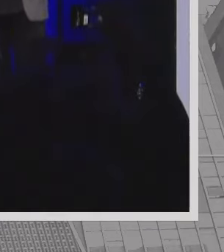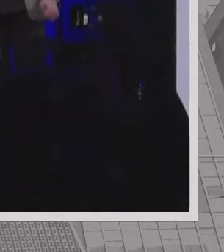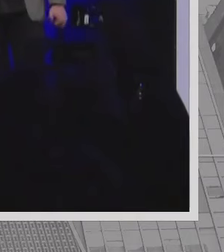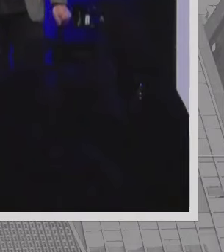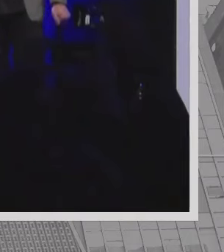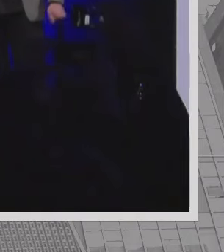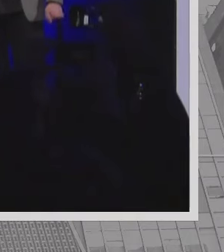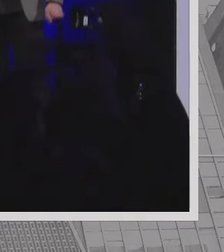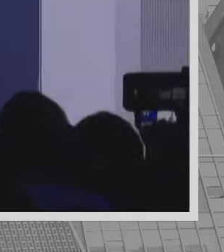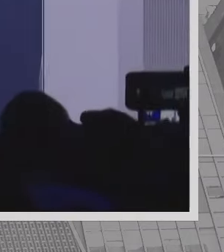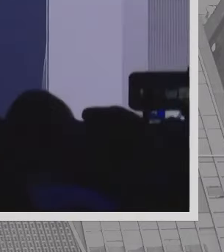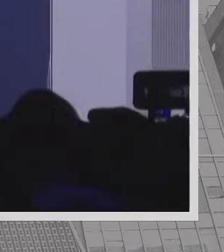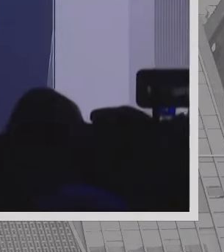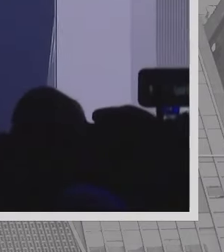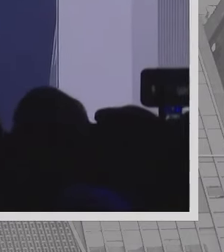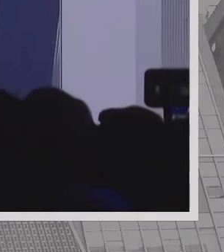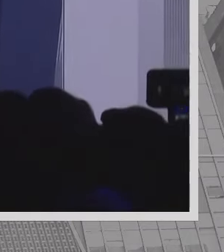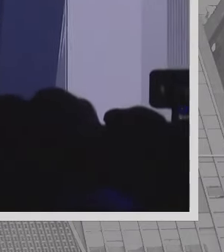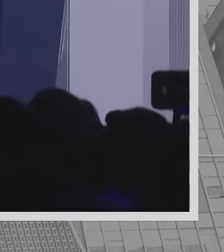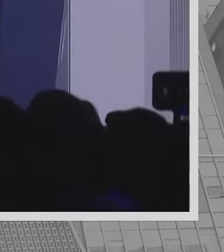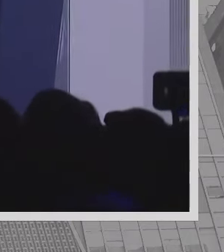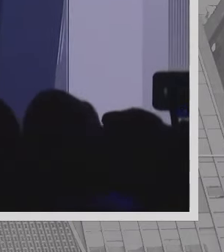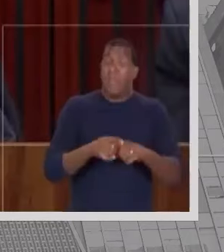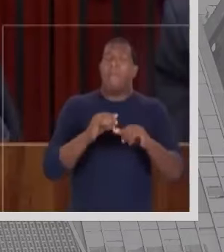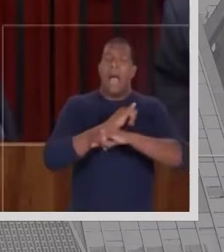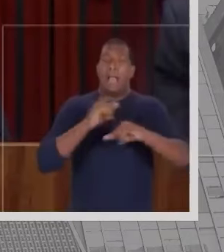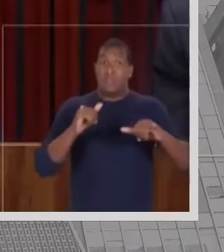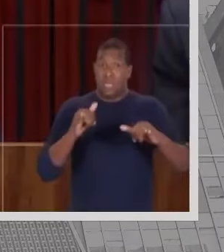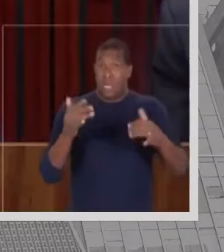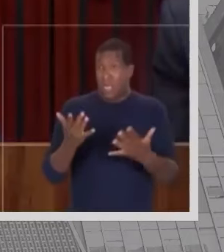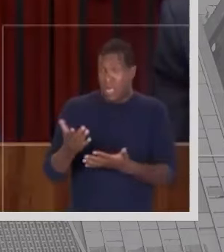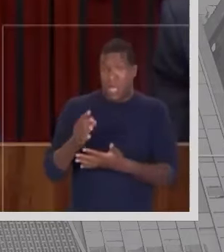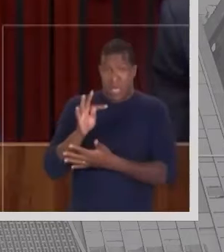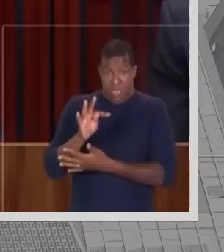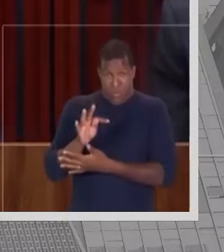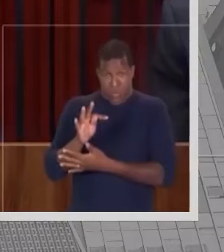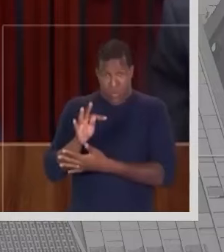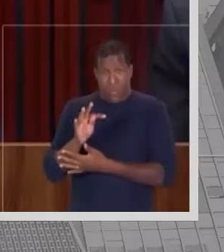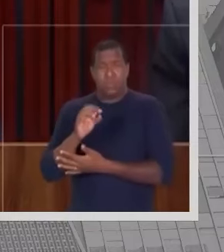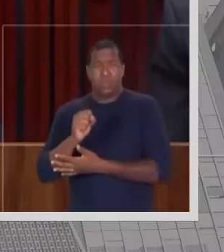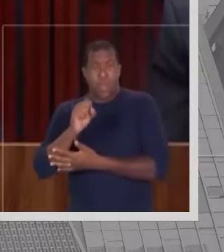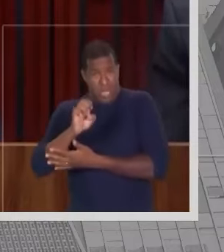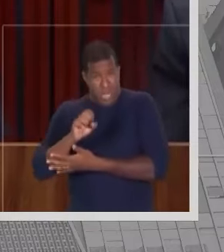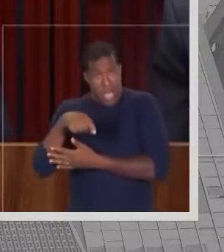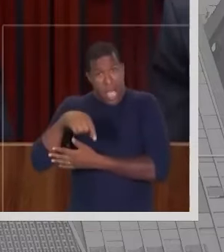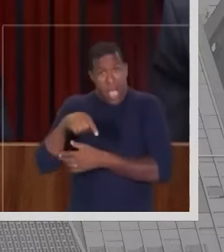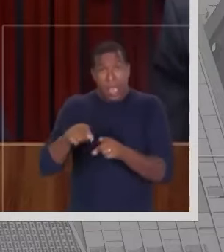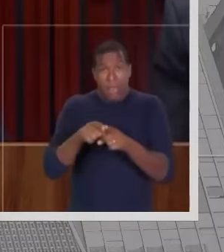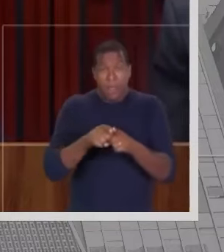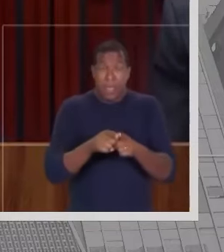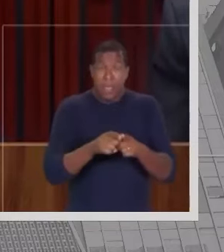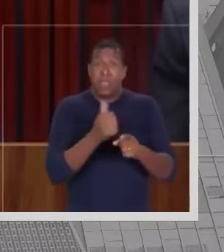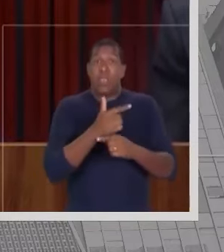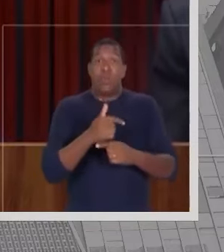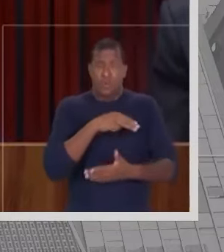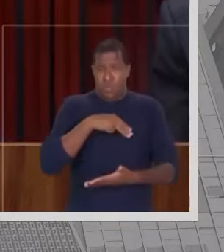sociais. Na Comissão de Segurança Pública da Câmara, ontem houve a apresentação, né, a aprovação de uma moção de